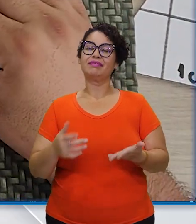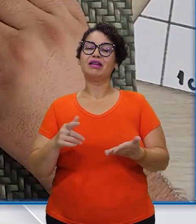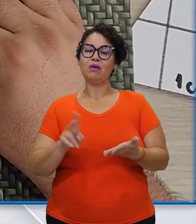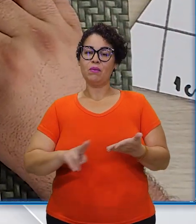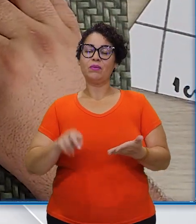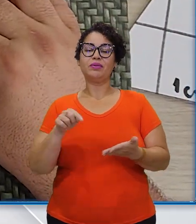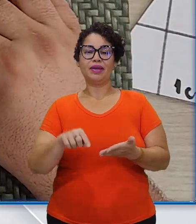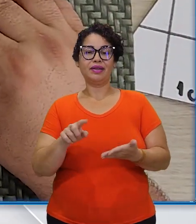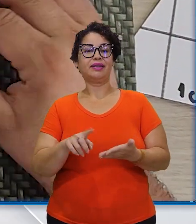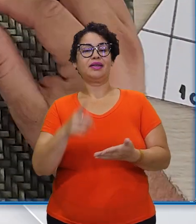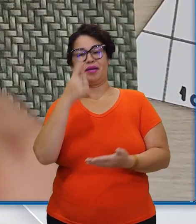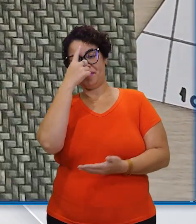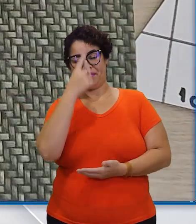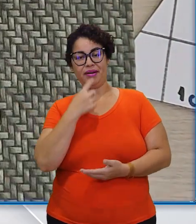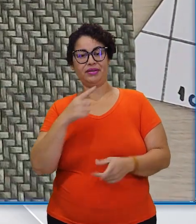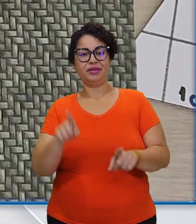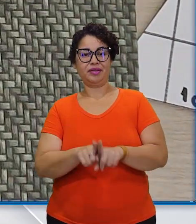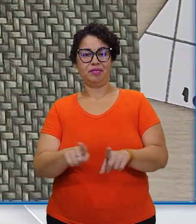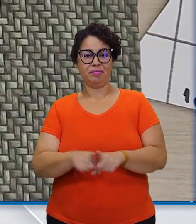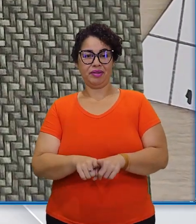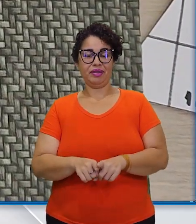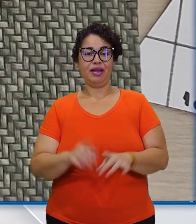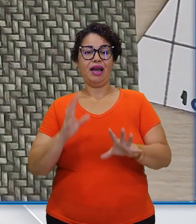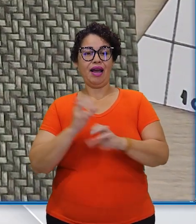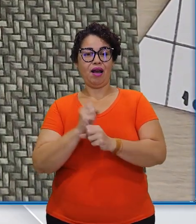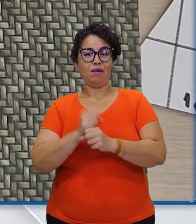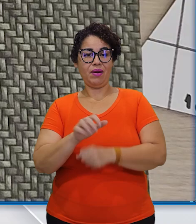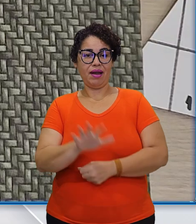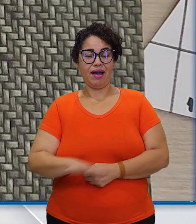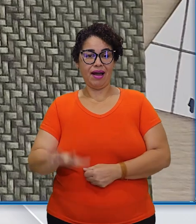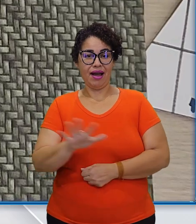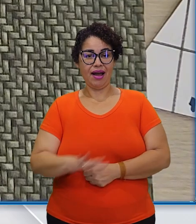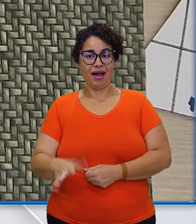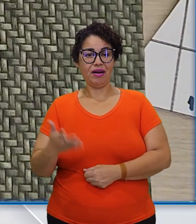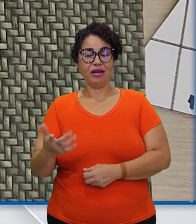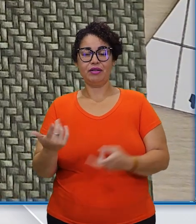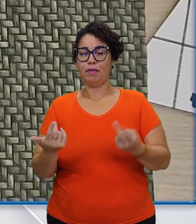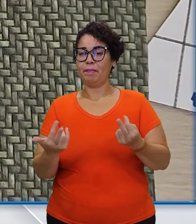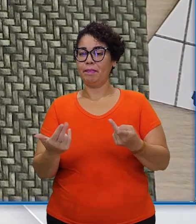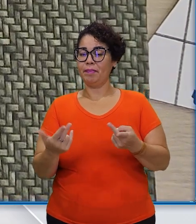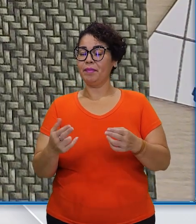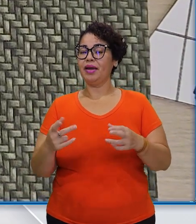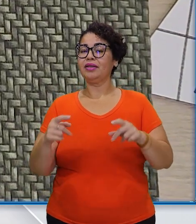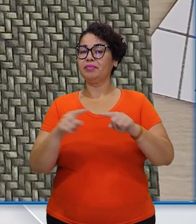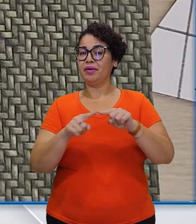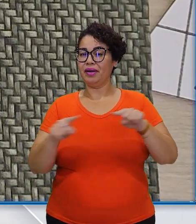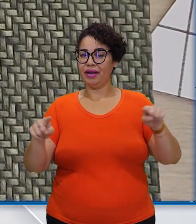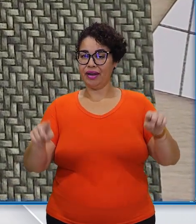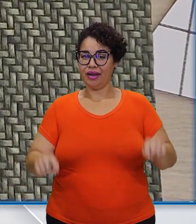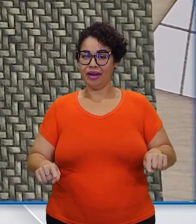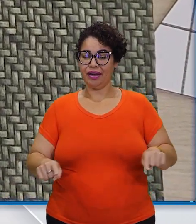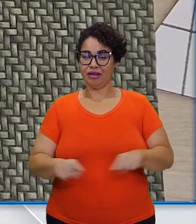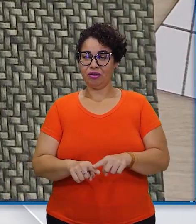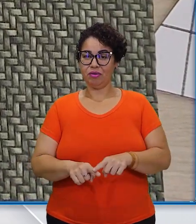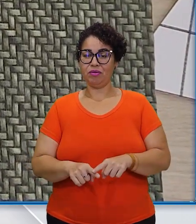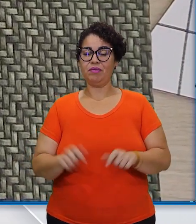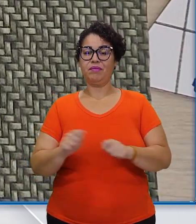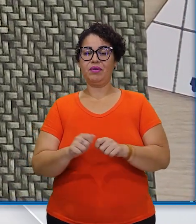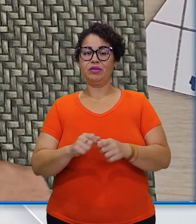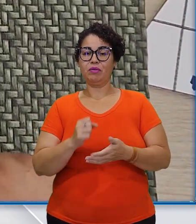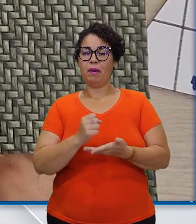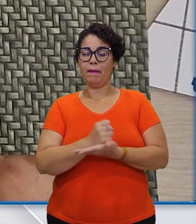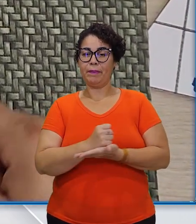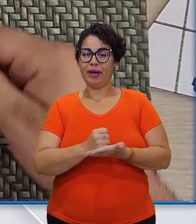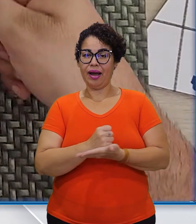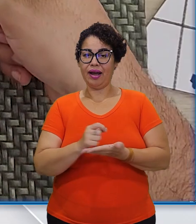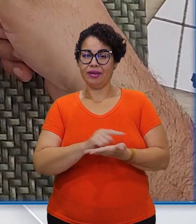para o paralelogramo. O modo de calcular a área do paralelogramo é a mesma que a do retângulo. Você faz a medida da